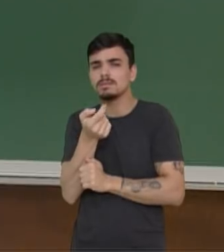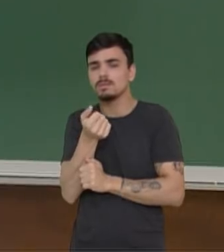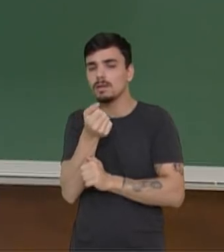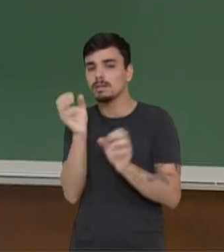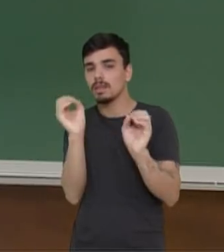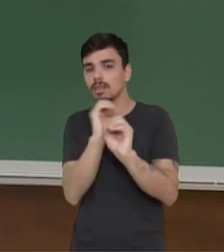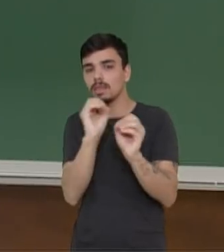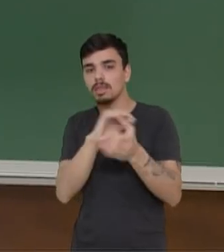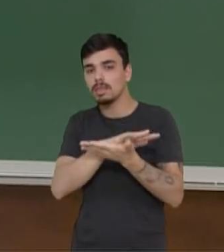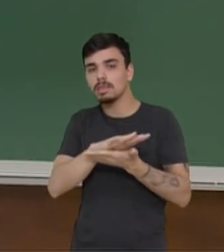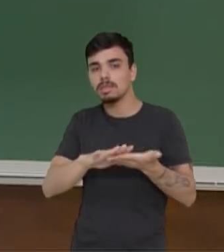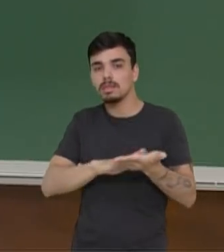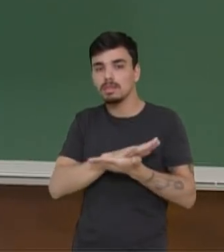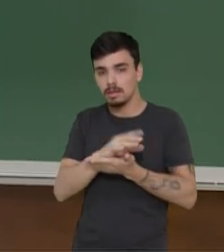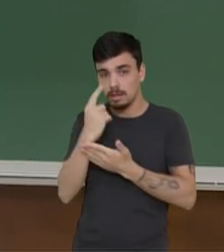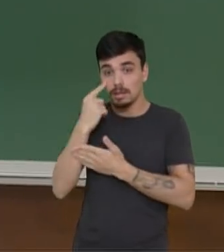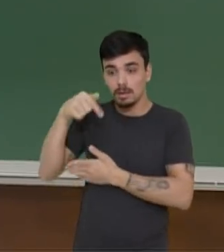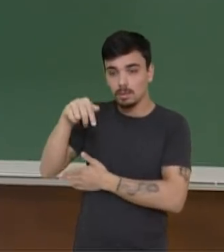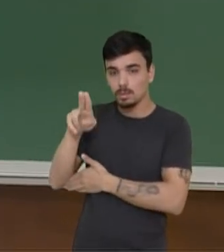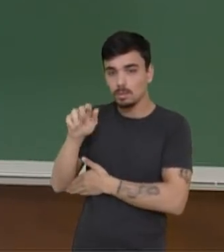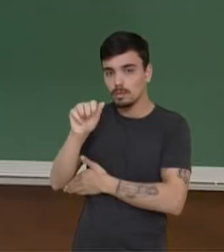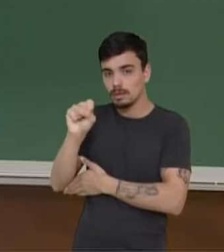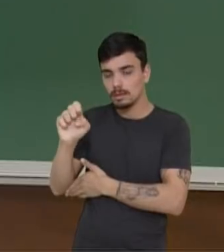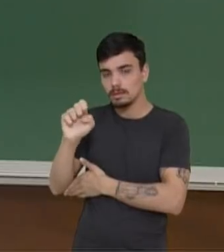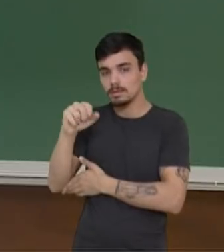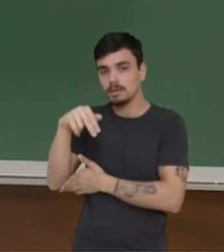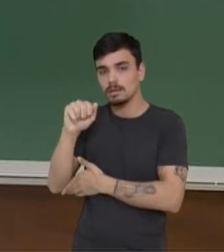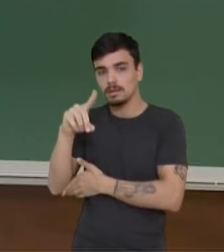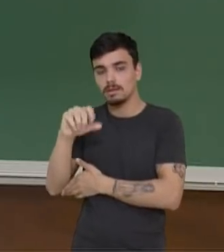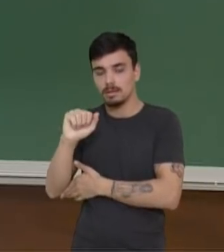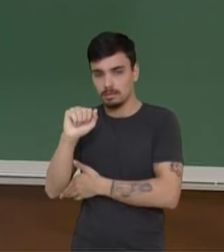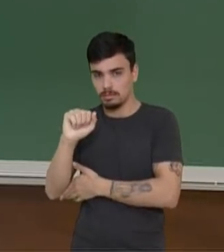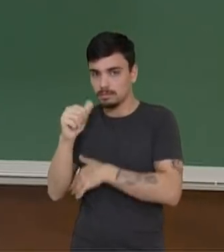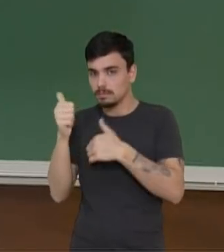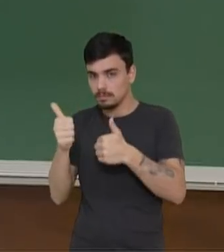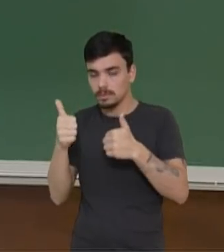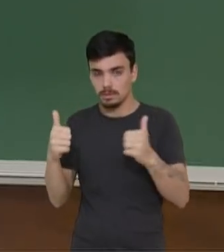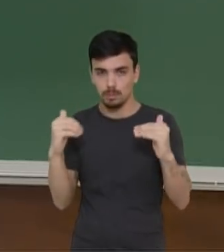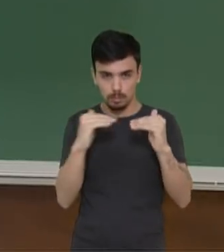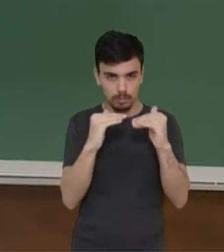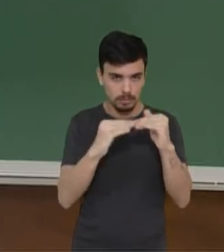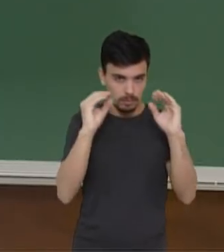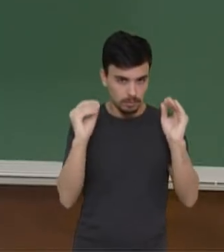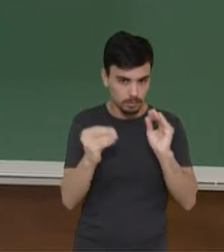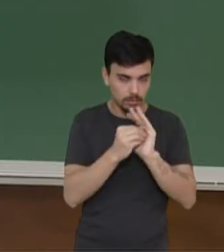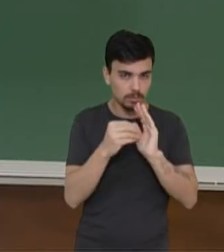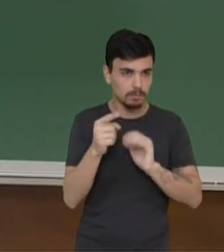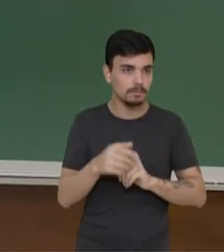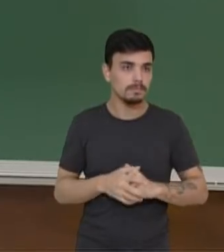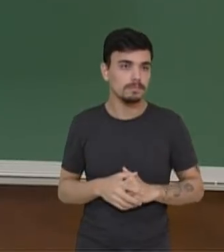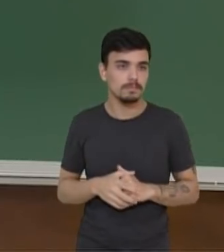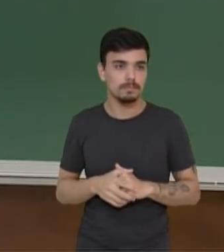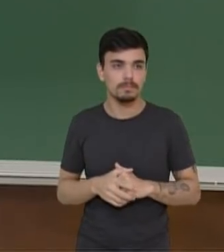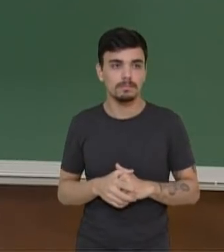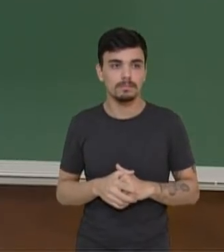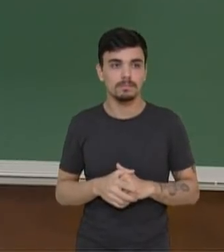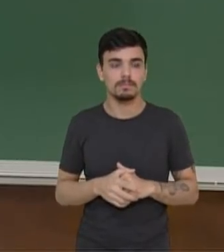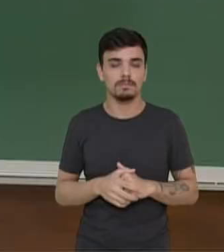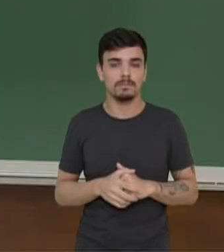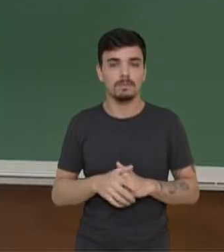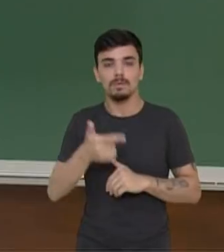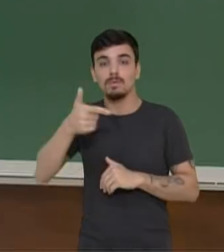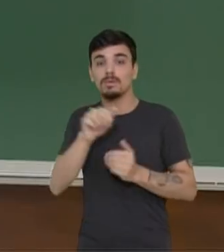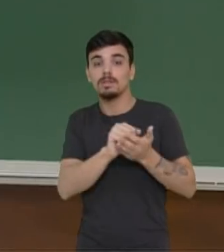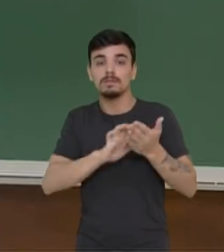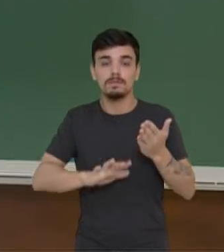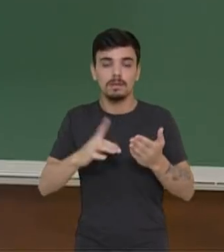expressão adverbial, porque é composta por duas palavras, e pouco é um advérbio, certo? Parabéns para quem conseguiu captar isso. Vamos fazer mais um